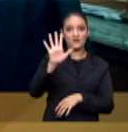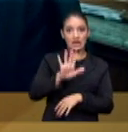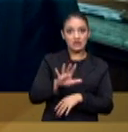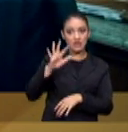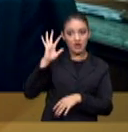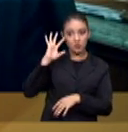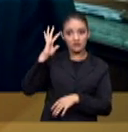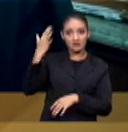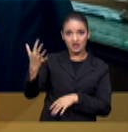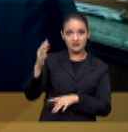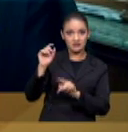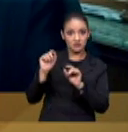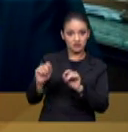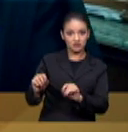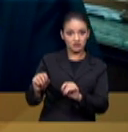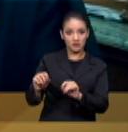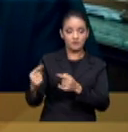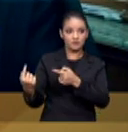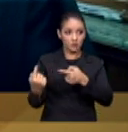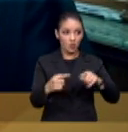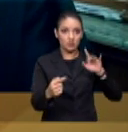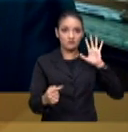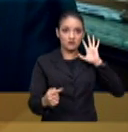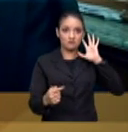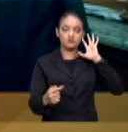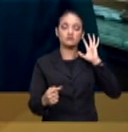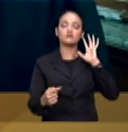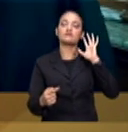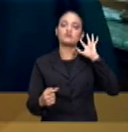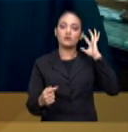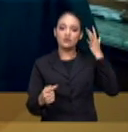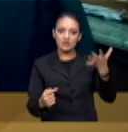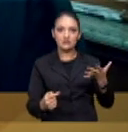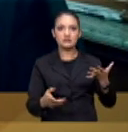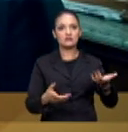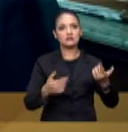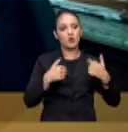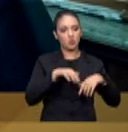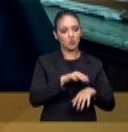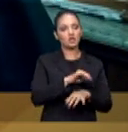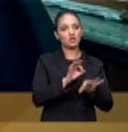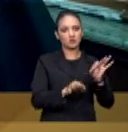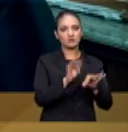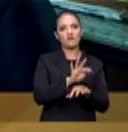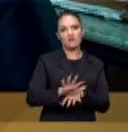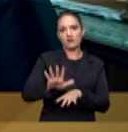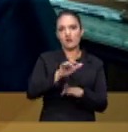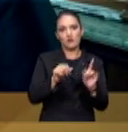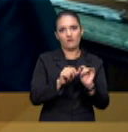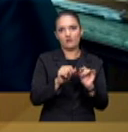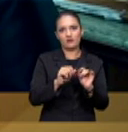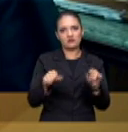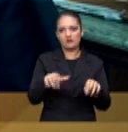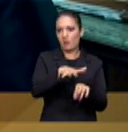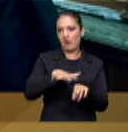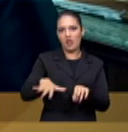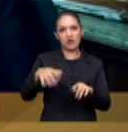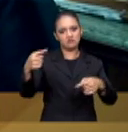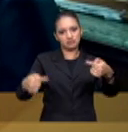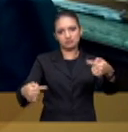julgar rescisória contra a decisão por ela, a Justiça Federal, proferida.